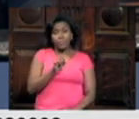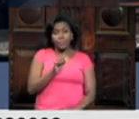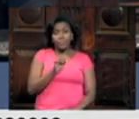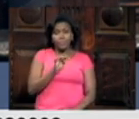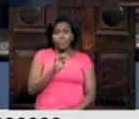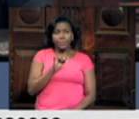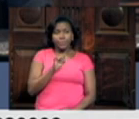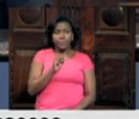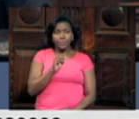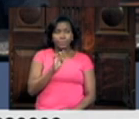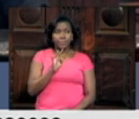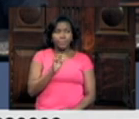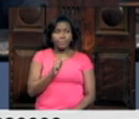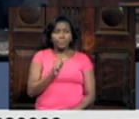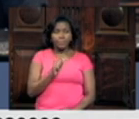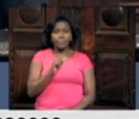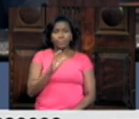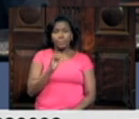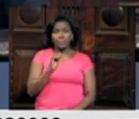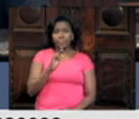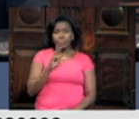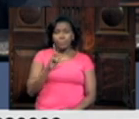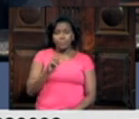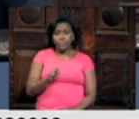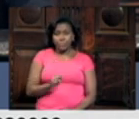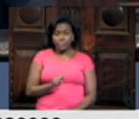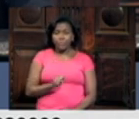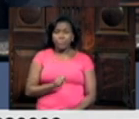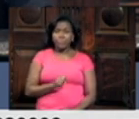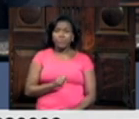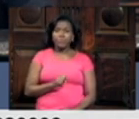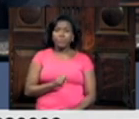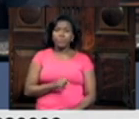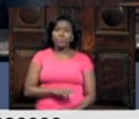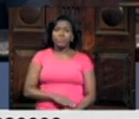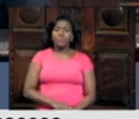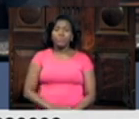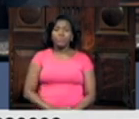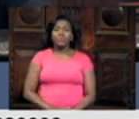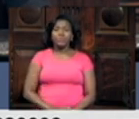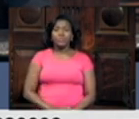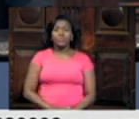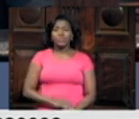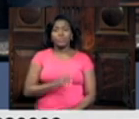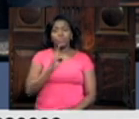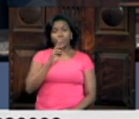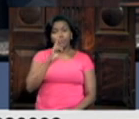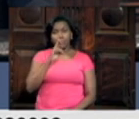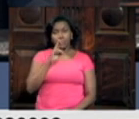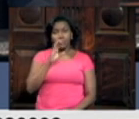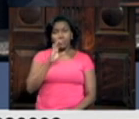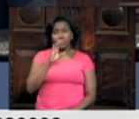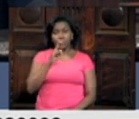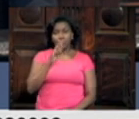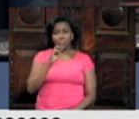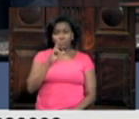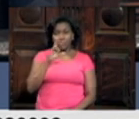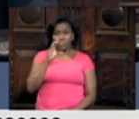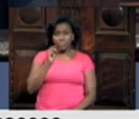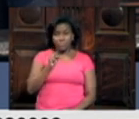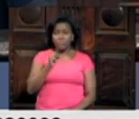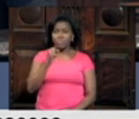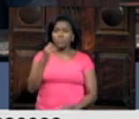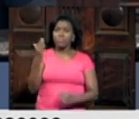do Complexo de Saúde da Região Metropolitana 2. Doutor Charbel, me ajude.